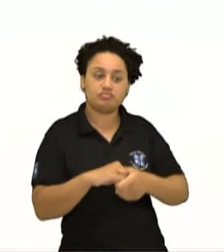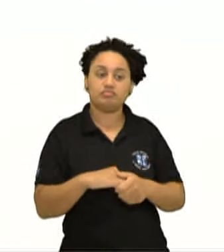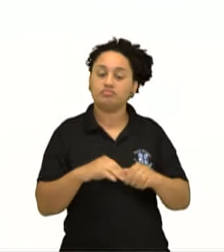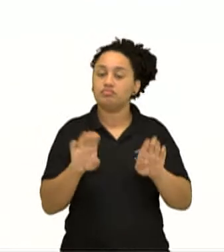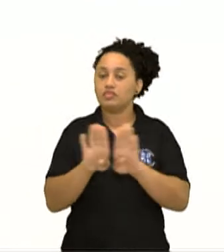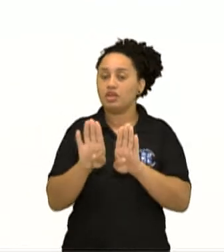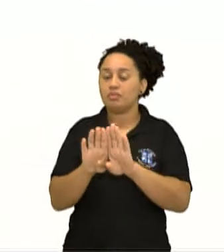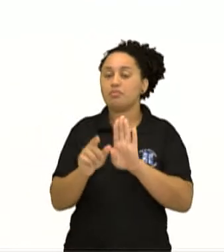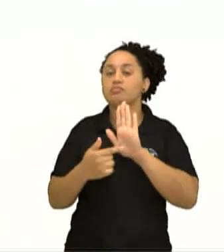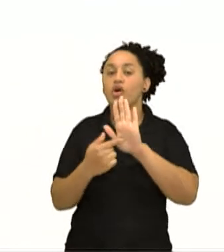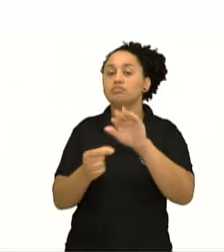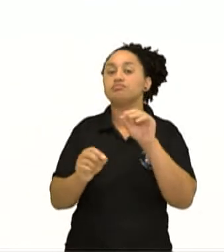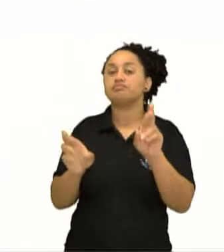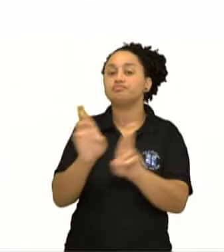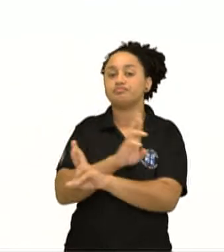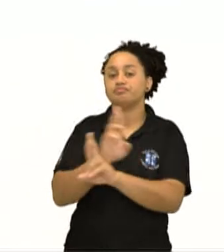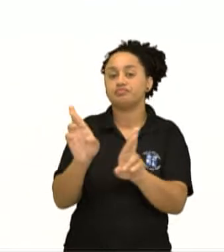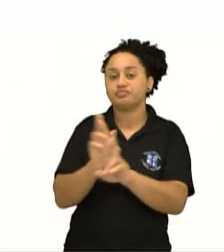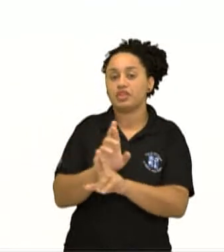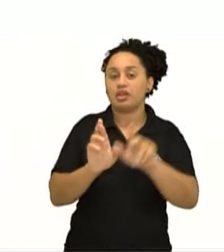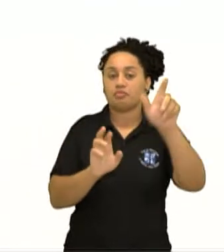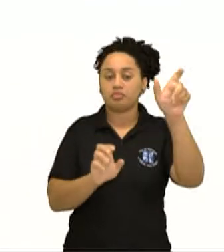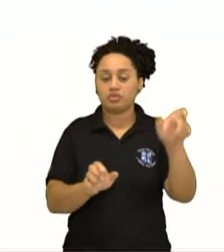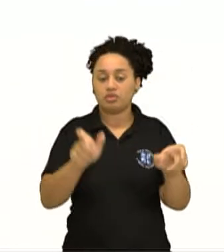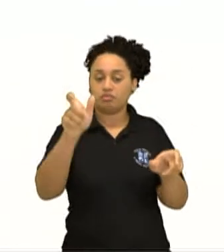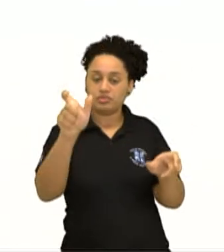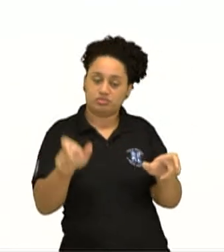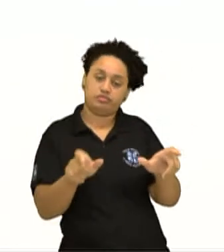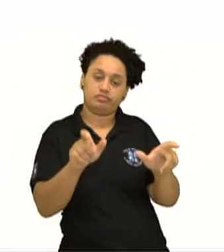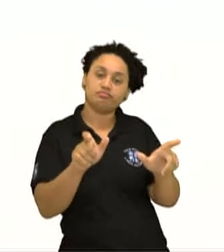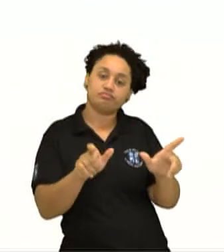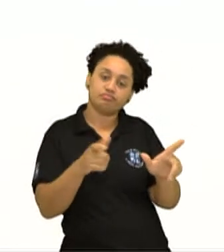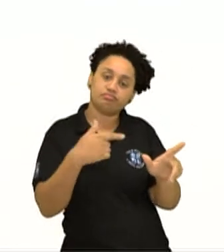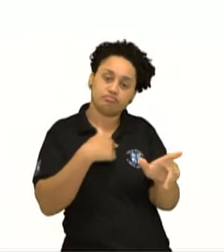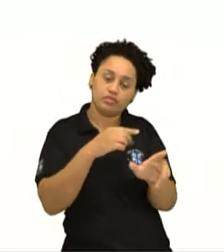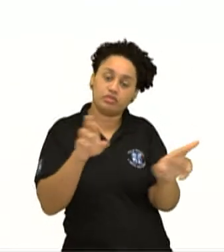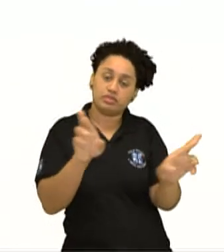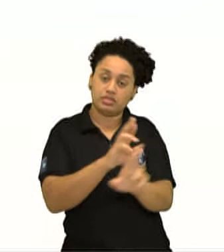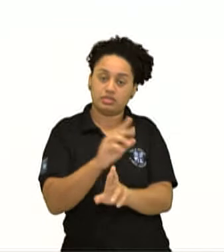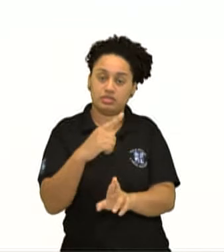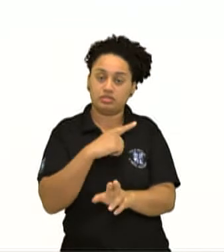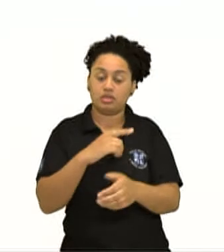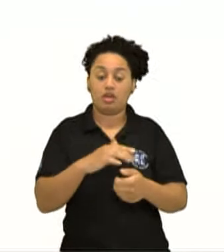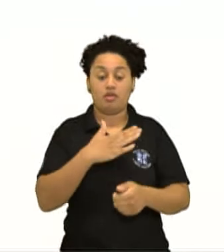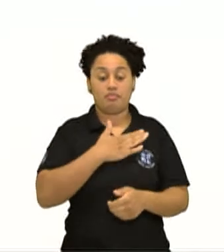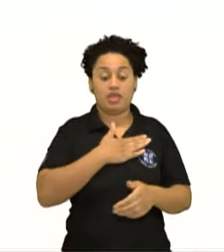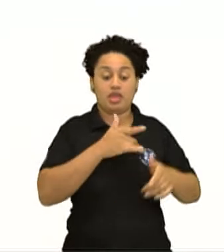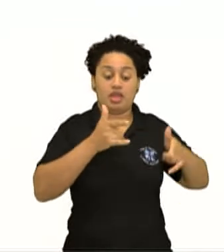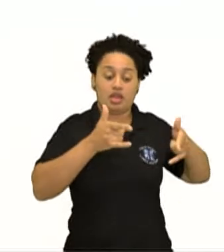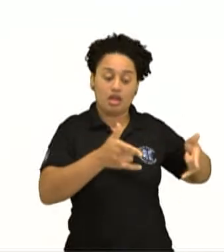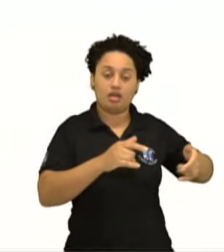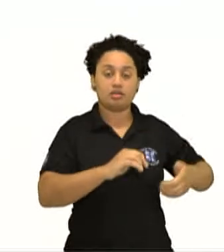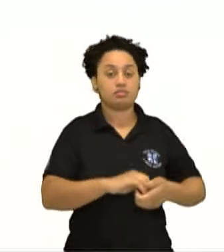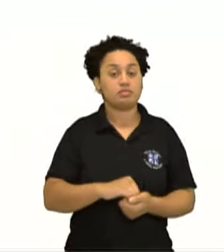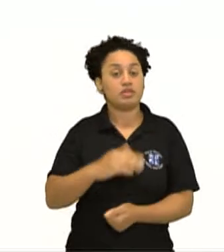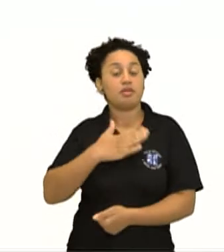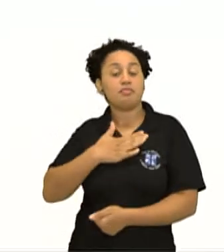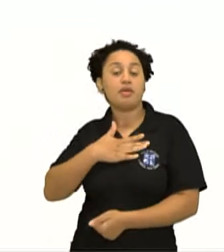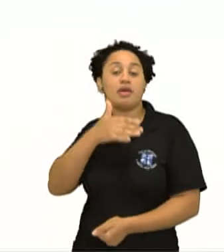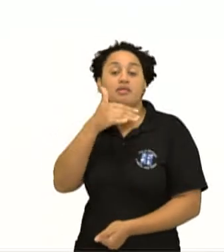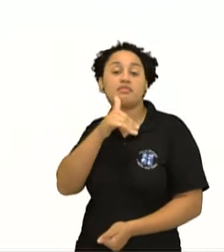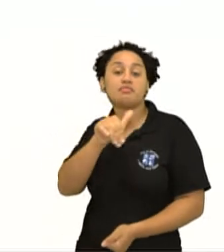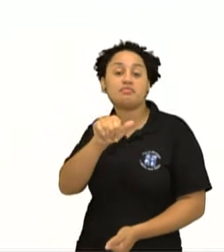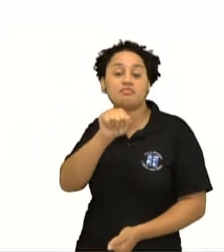estabelece relações entre pessoas. Então, vocês observam aí, mi cama, mi madre, indicando